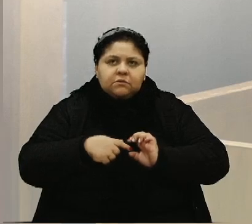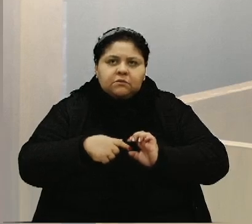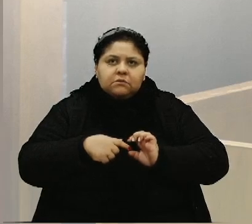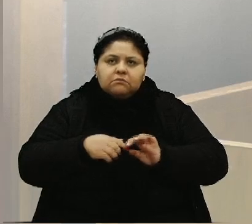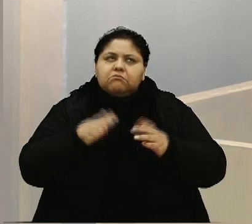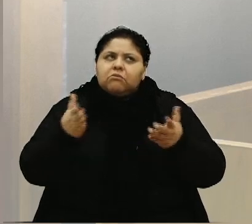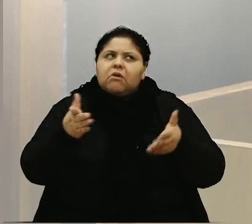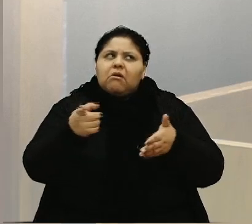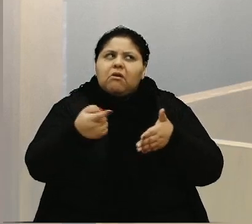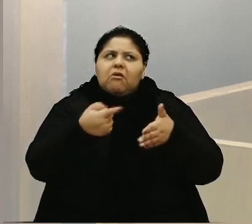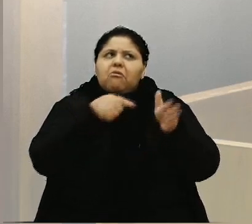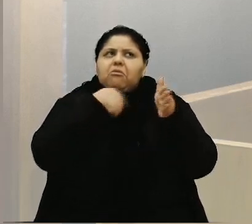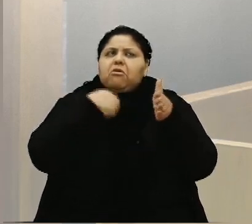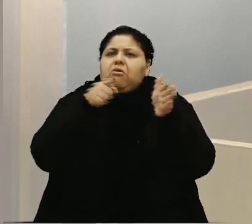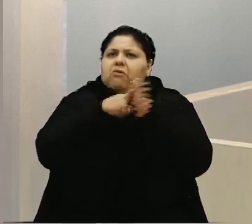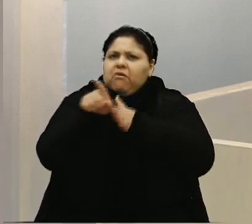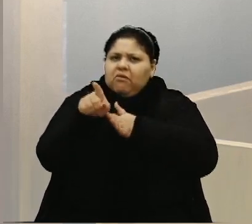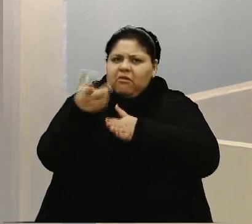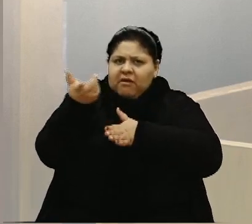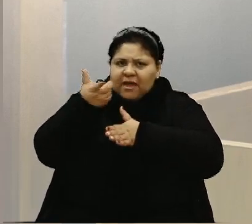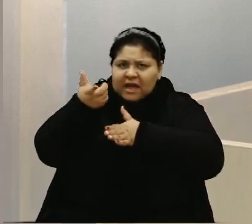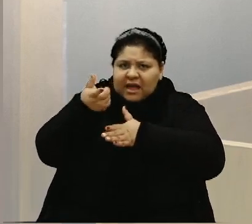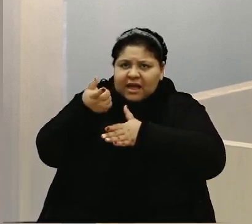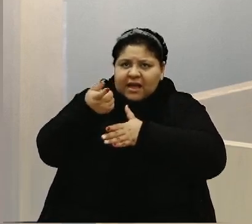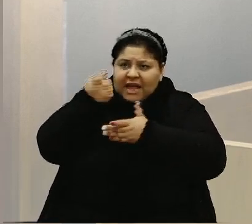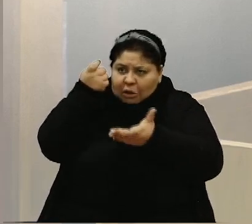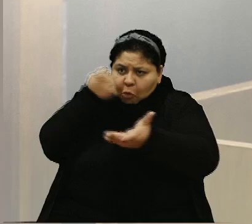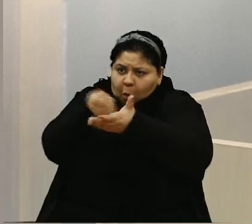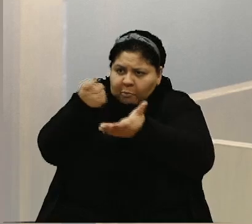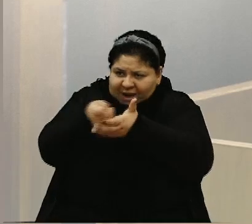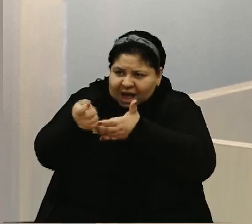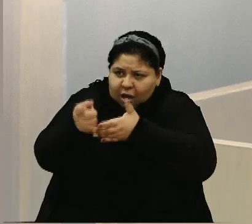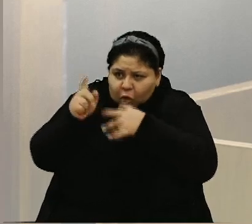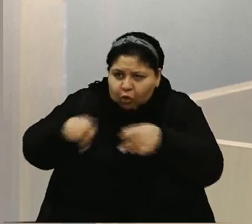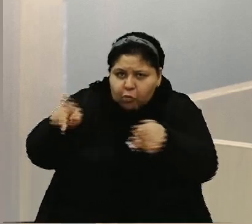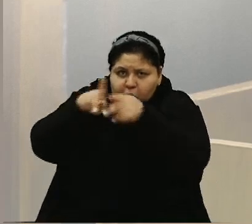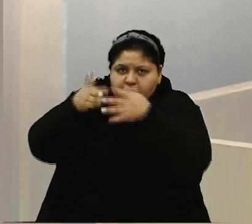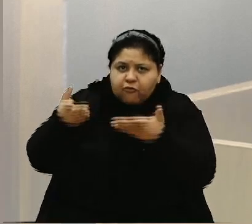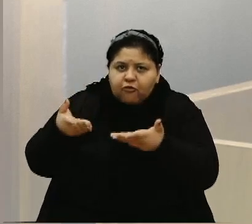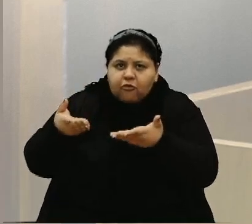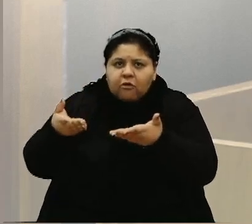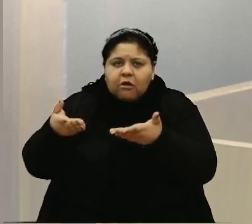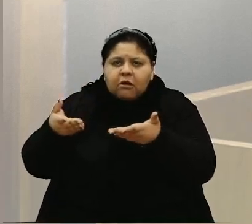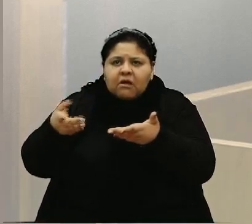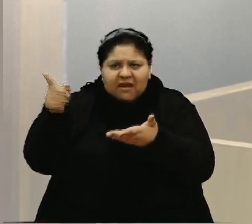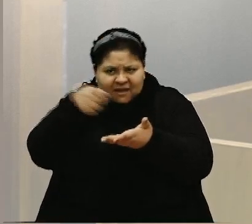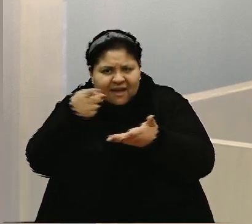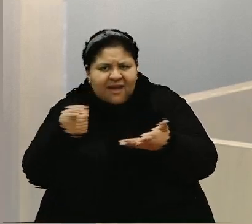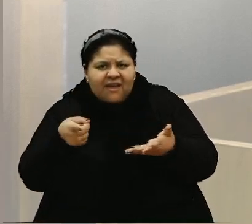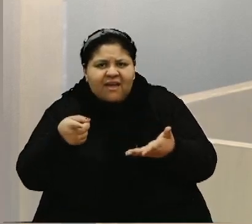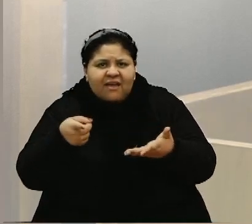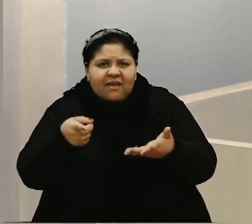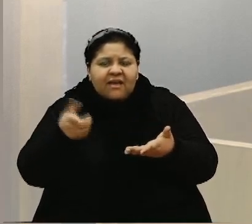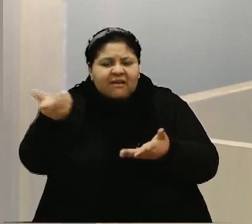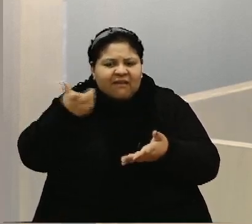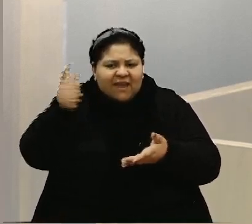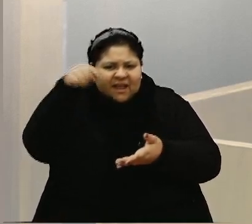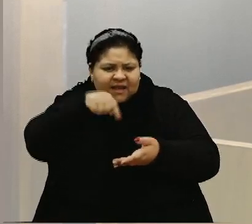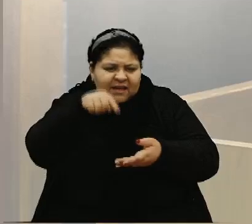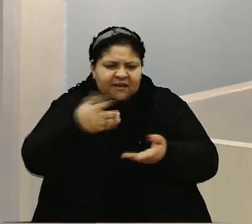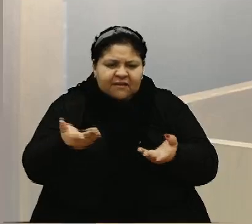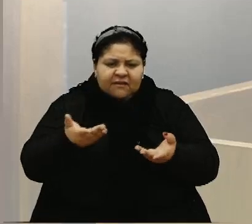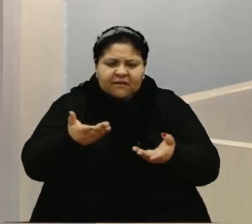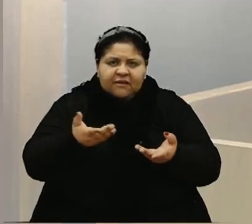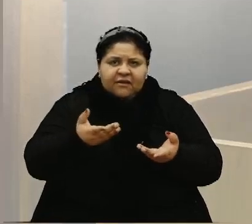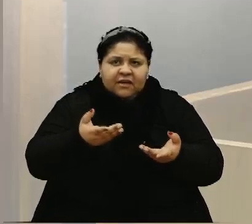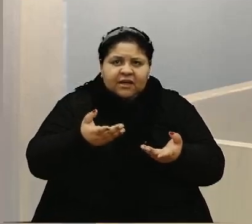Daí eu pergunto, eles querem comprar o povo? É isso que a gente está querendo aqui? Ao invés